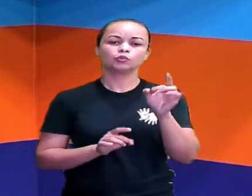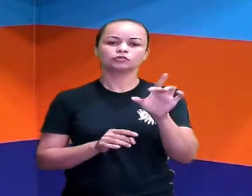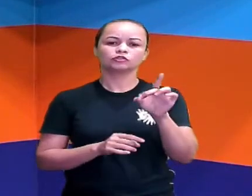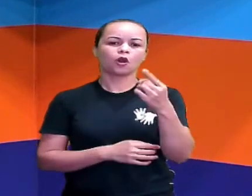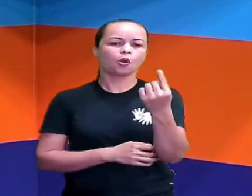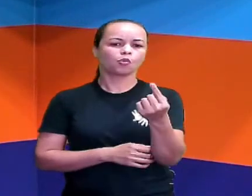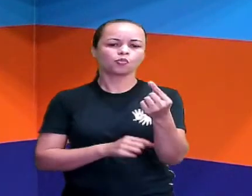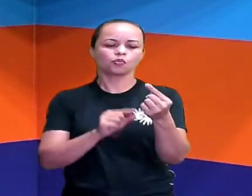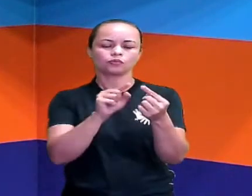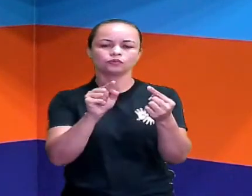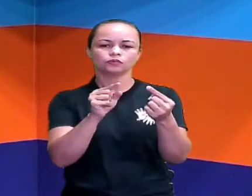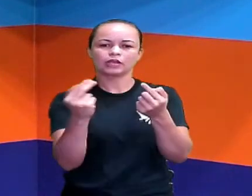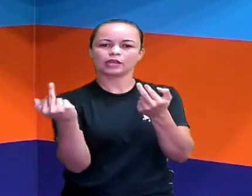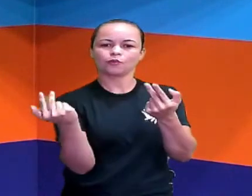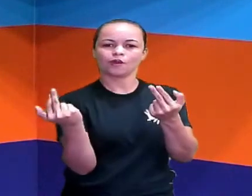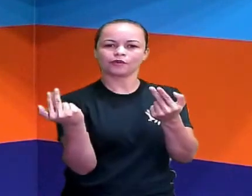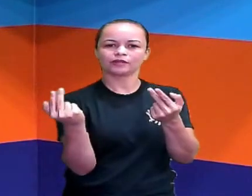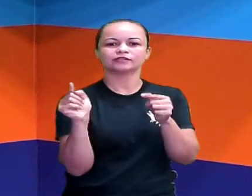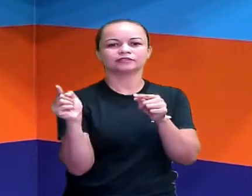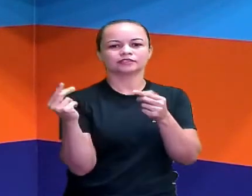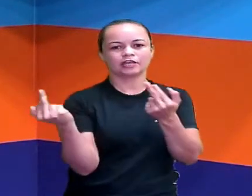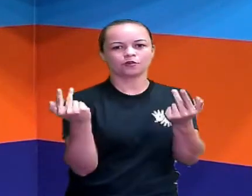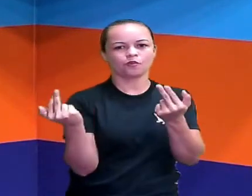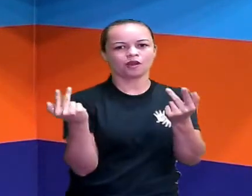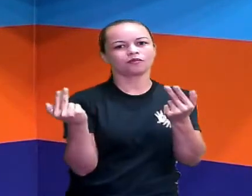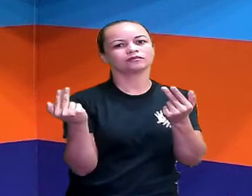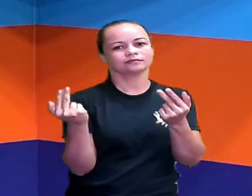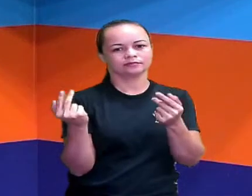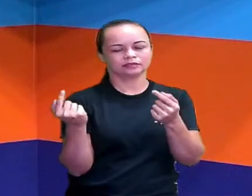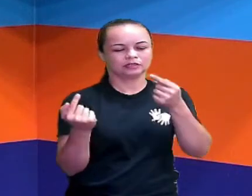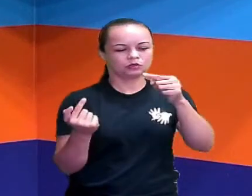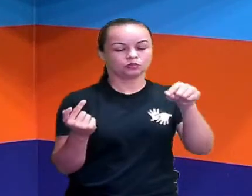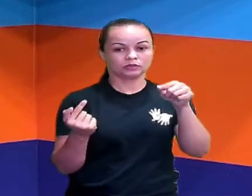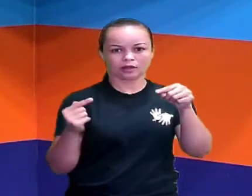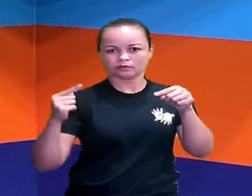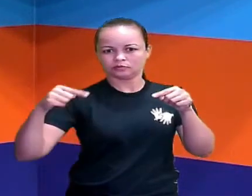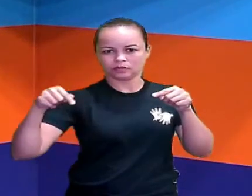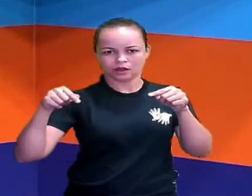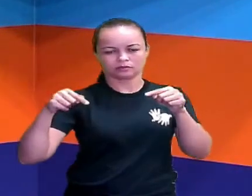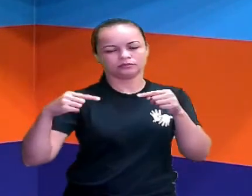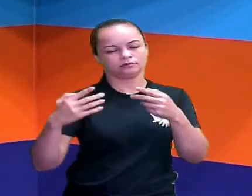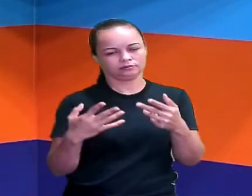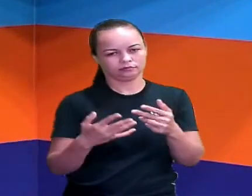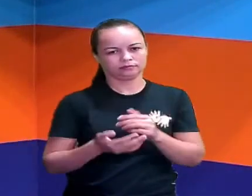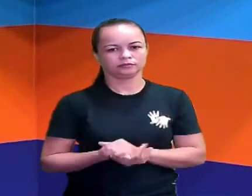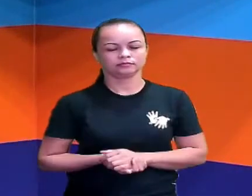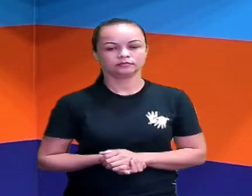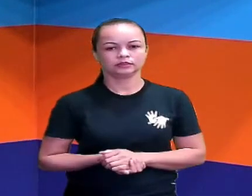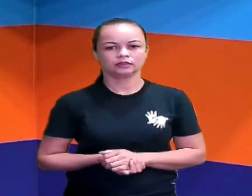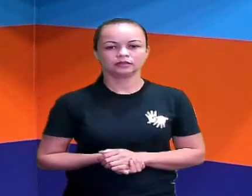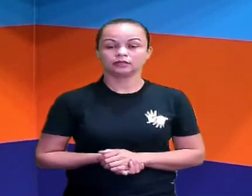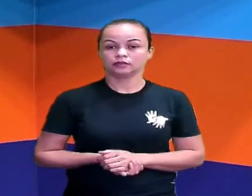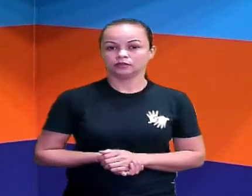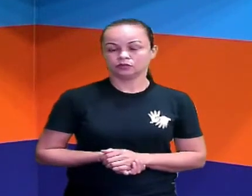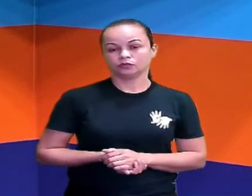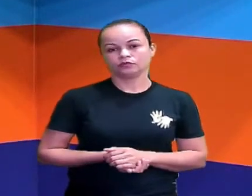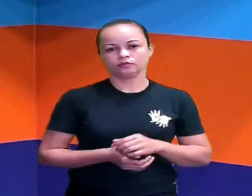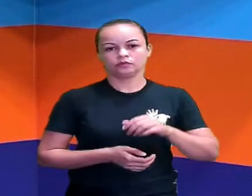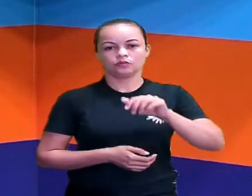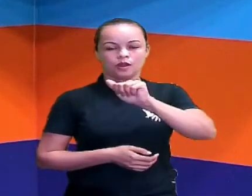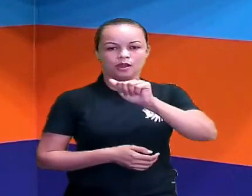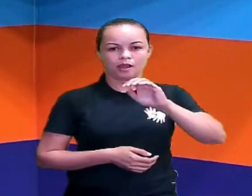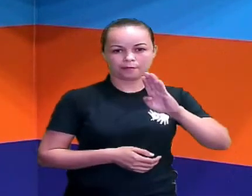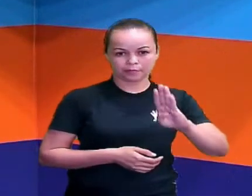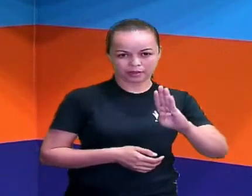está dizendo que ele é congruente a esse daqui, igual a este aqui, tá certo? Então, ó, o meu lado AB, o